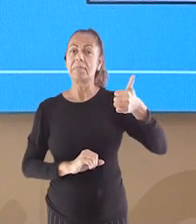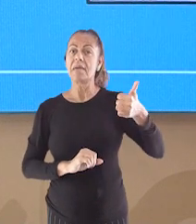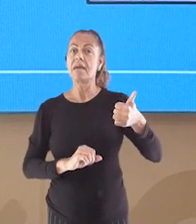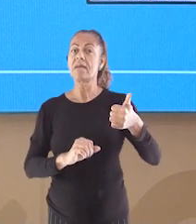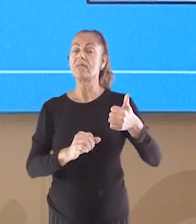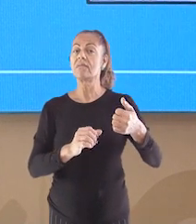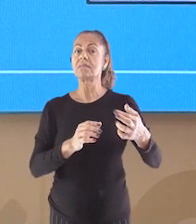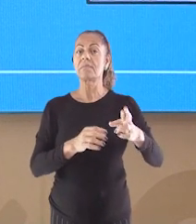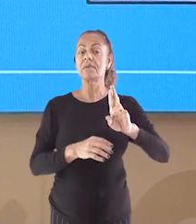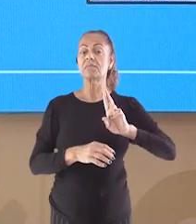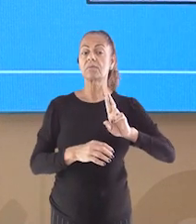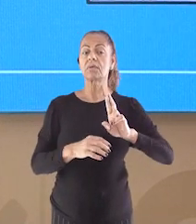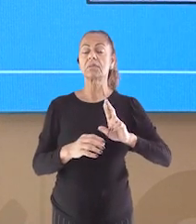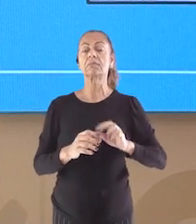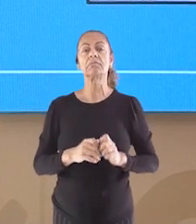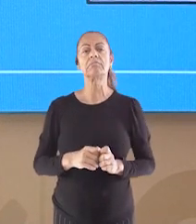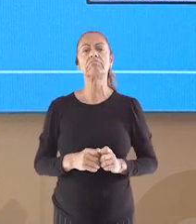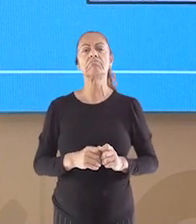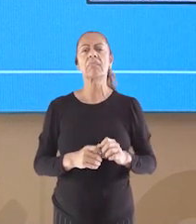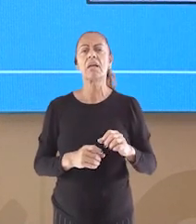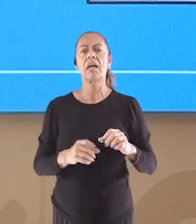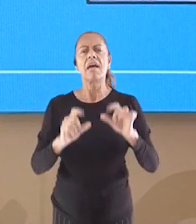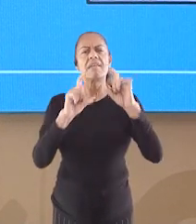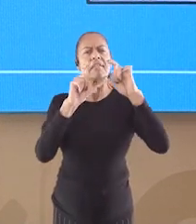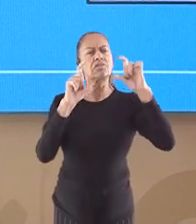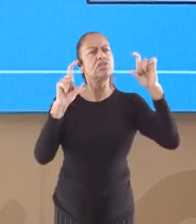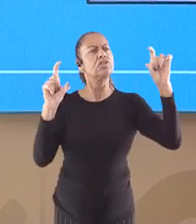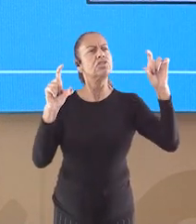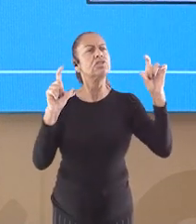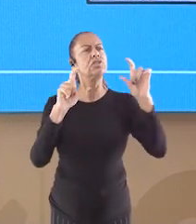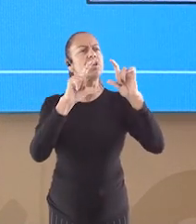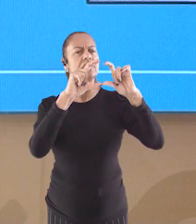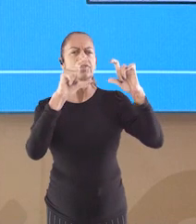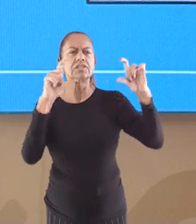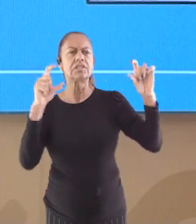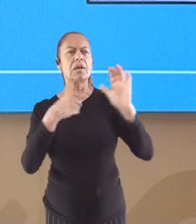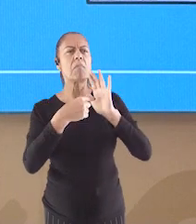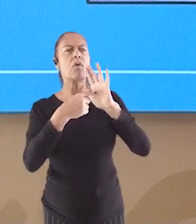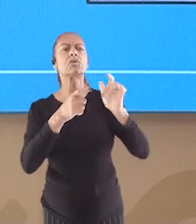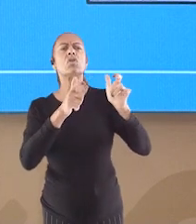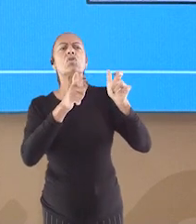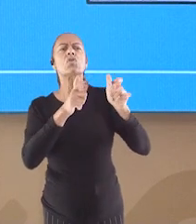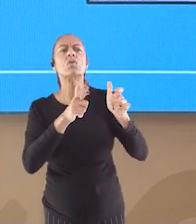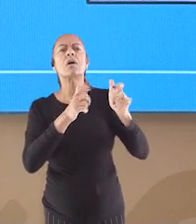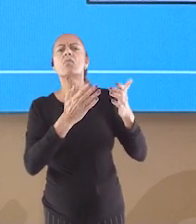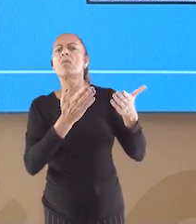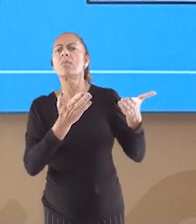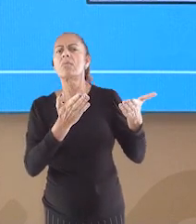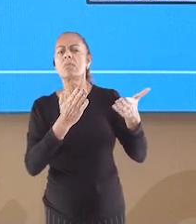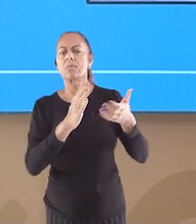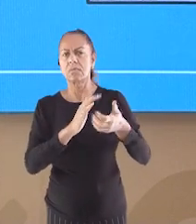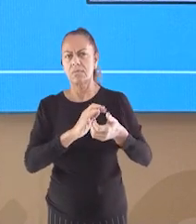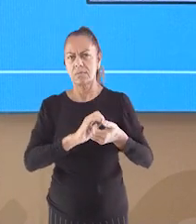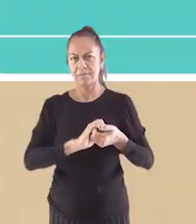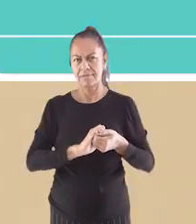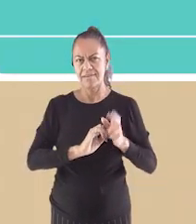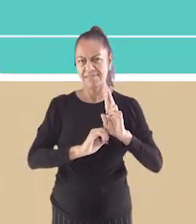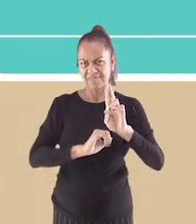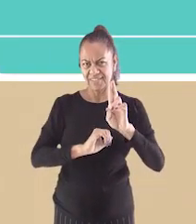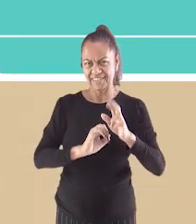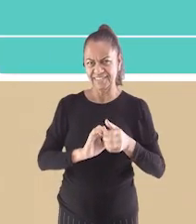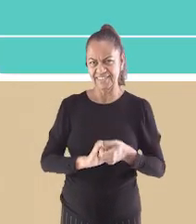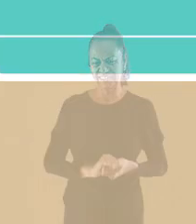não percebe de início. Primeiro, eu quero que vocês me respondam. Onde a história da tirinha se passa? Pensem um pouquinho.